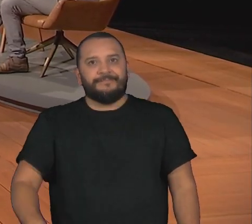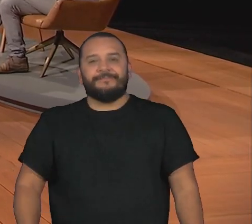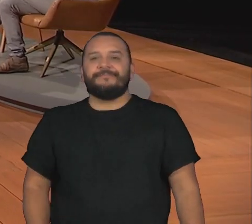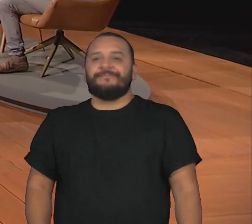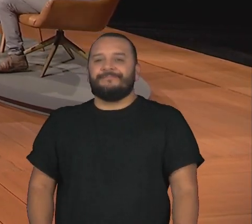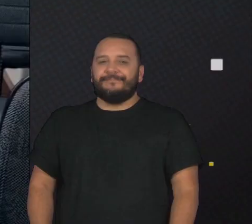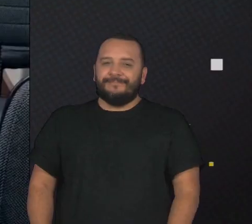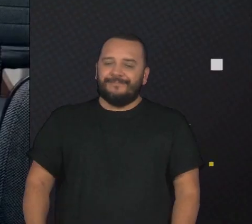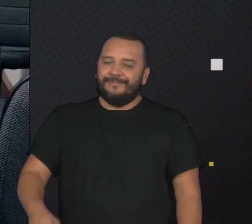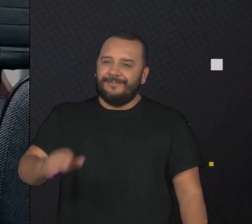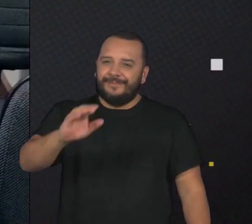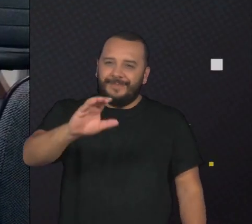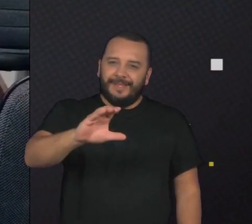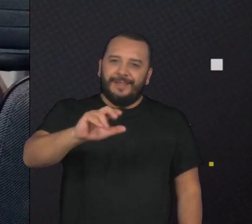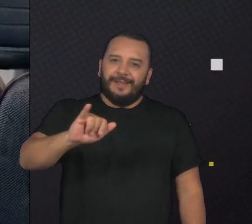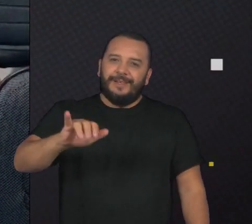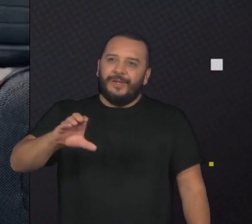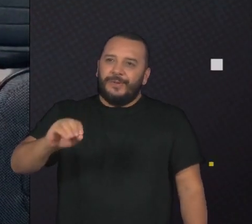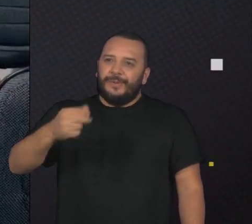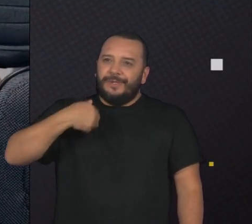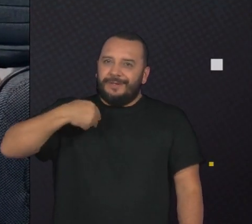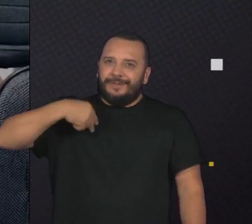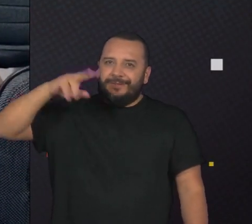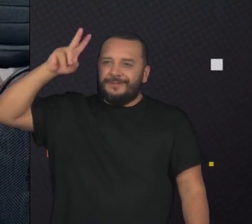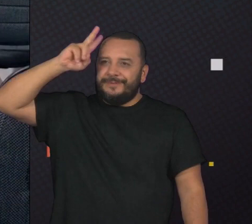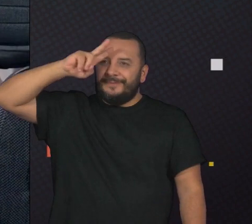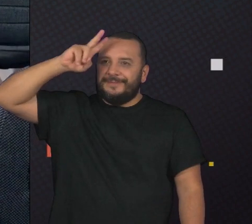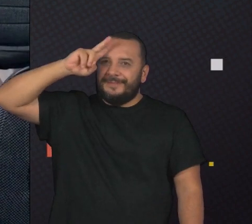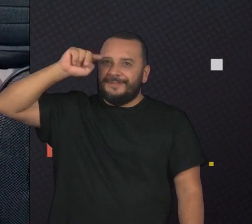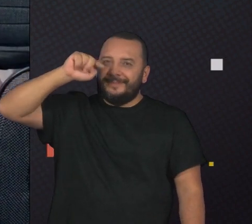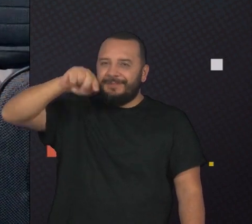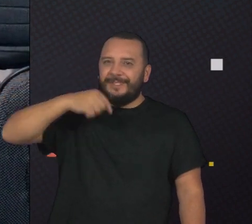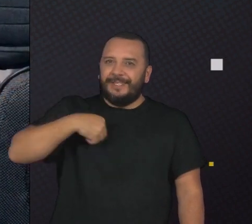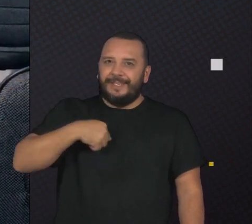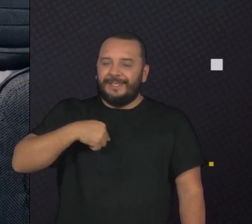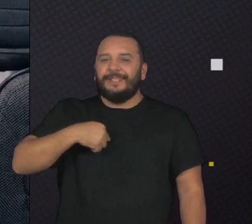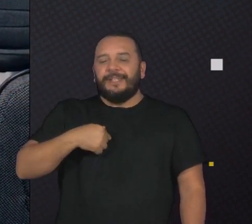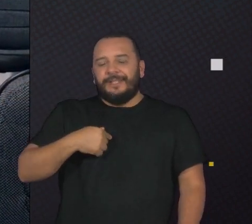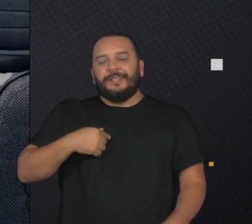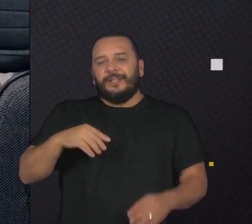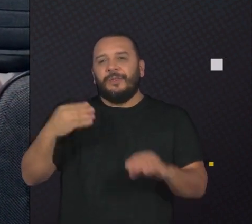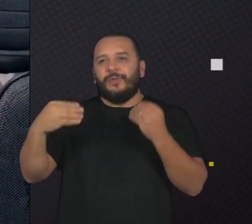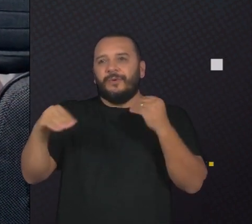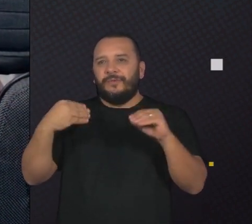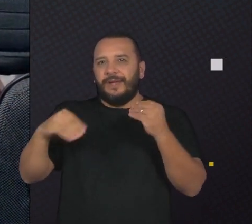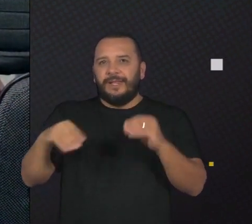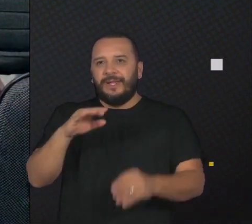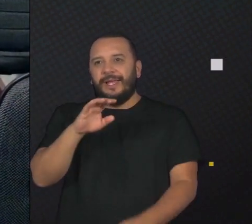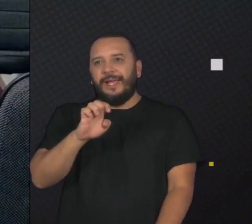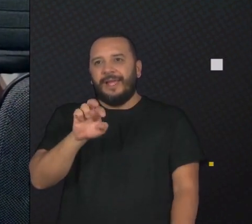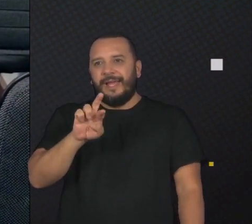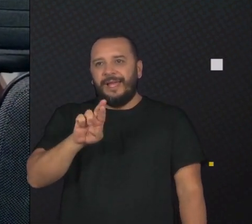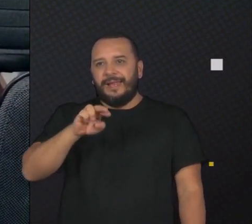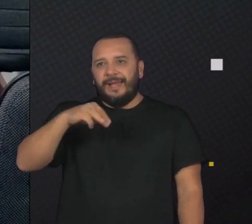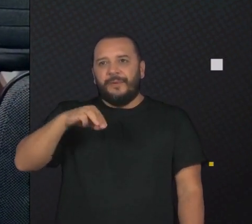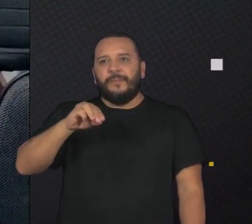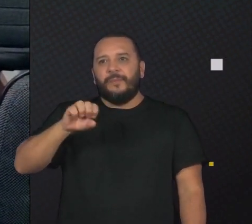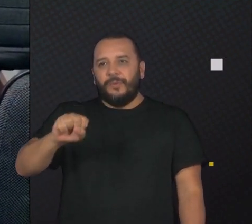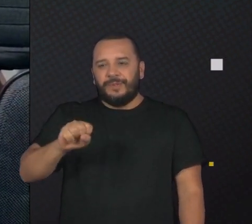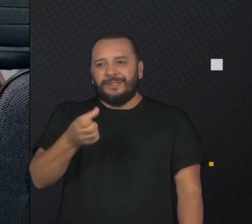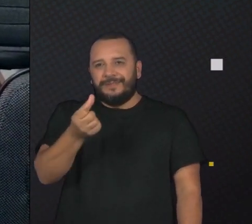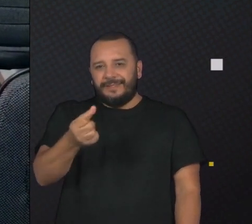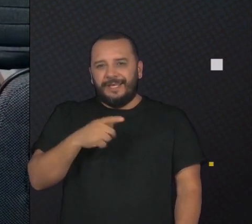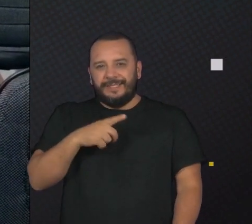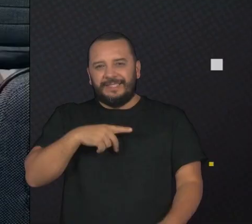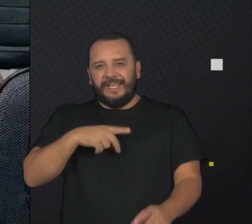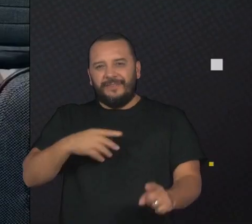Caio, querido, eu sempre me lembro da cena da surra na novela Éramos Seis. Você era um